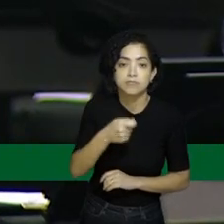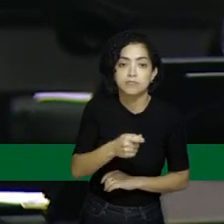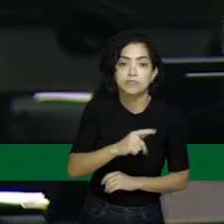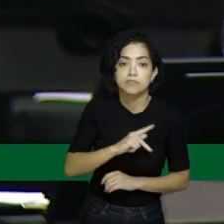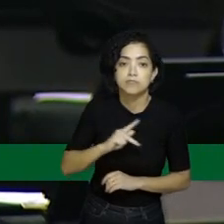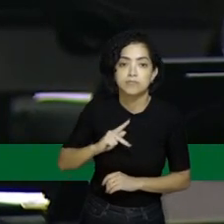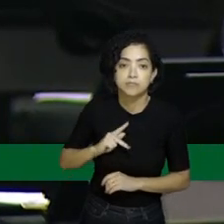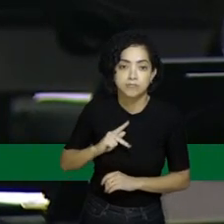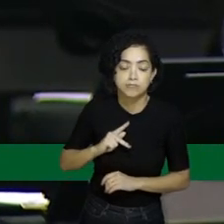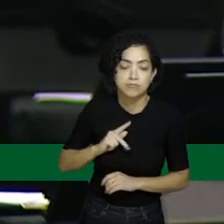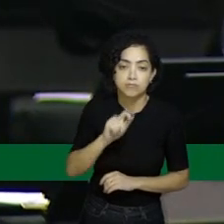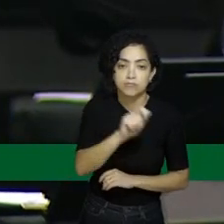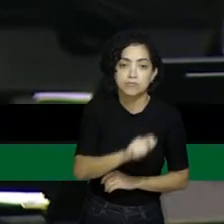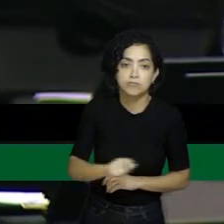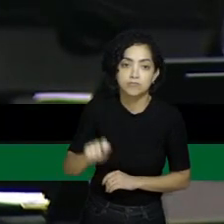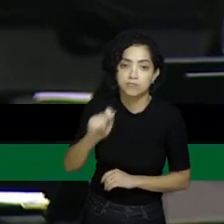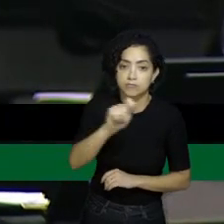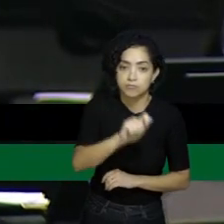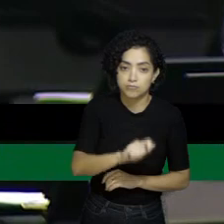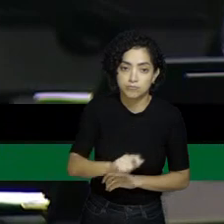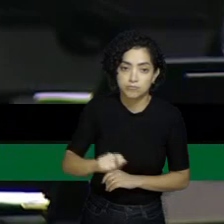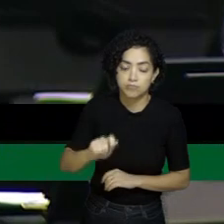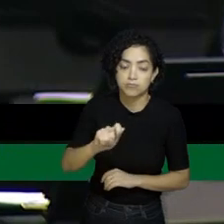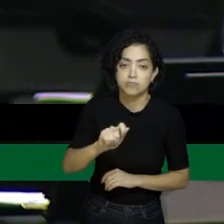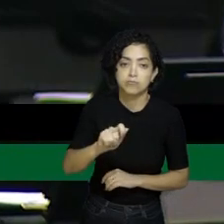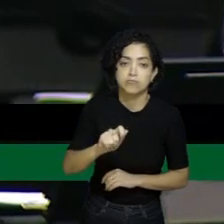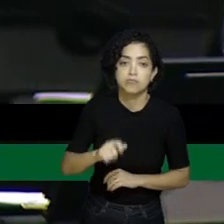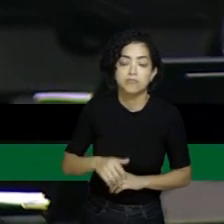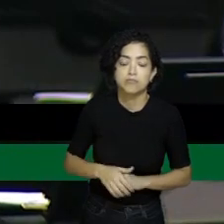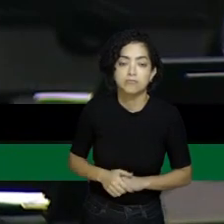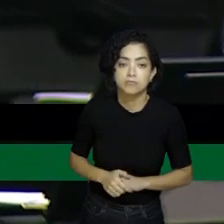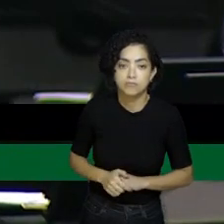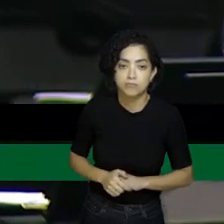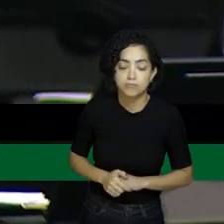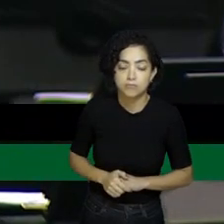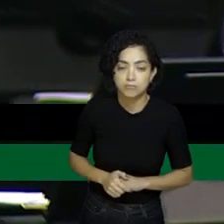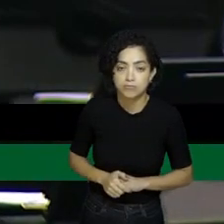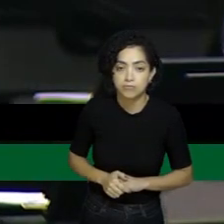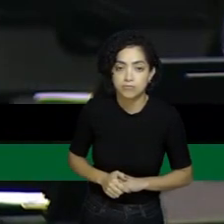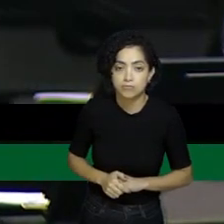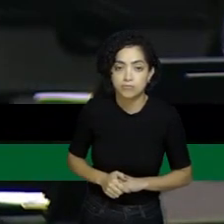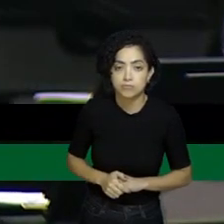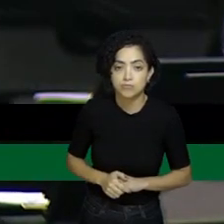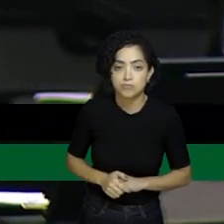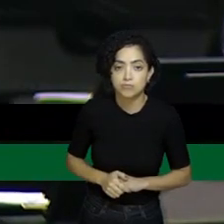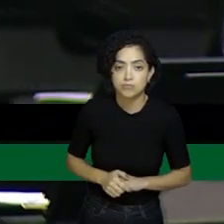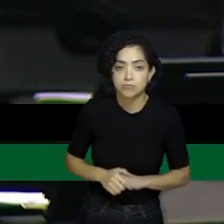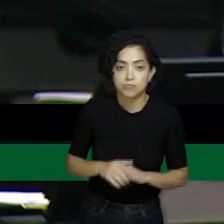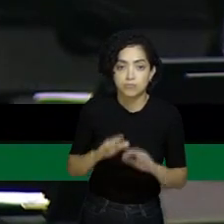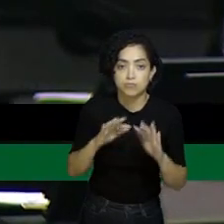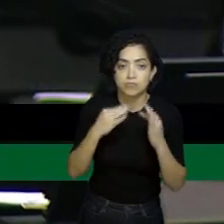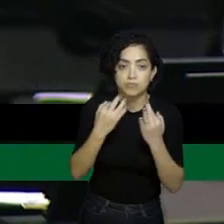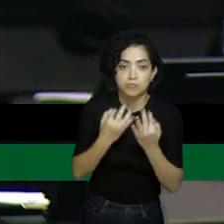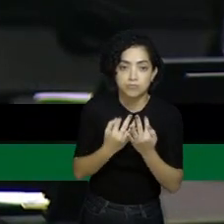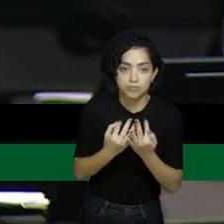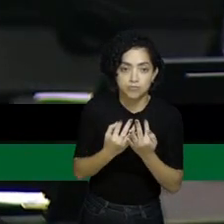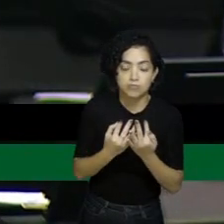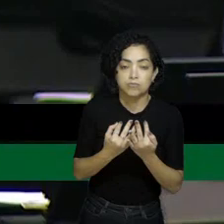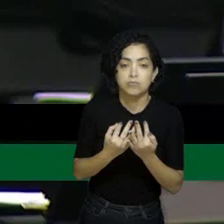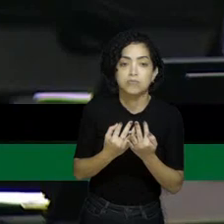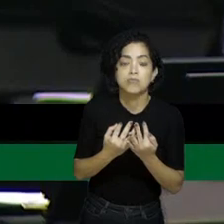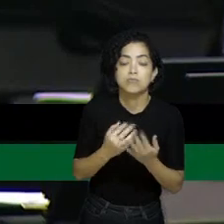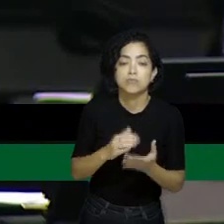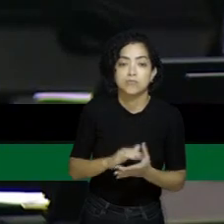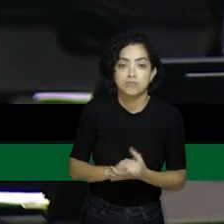pública Associazione Belunesi nel Mondo, Família de Pinhãozinho, e